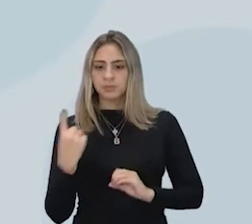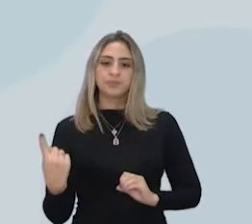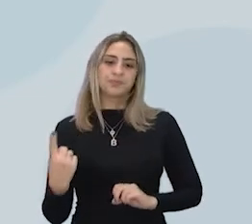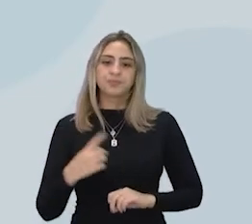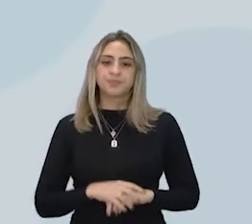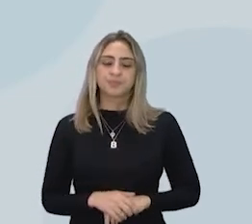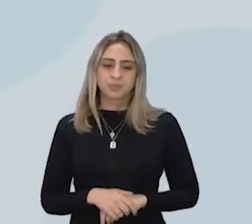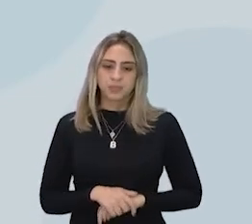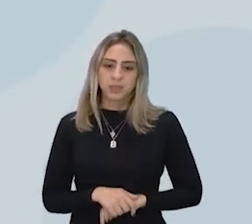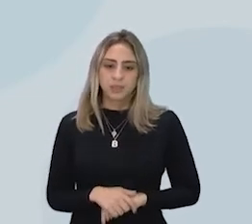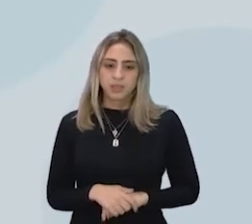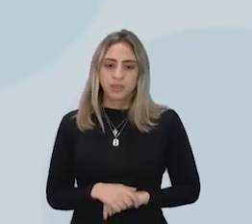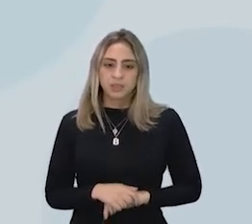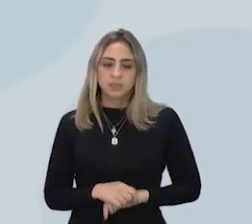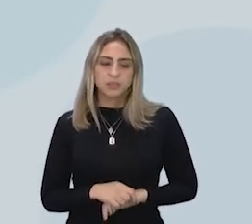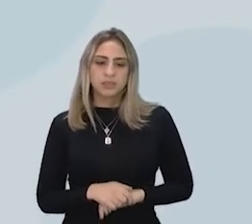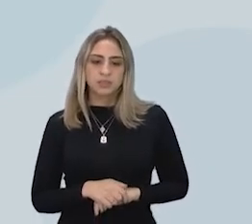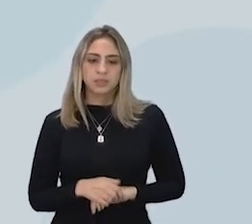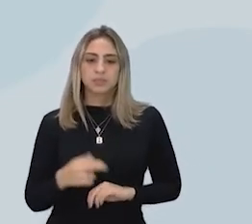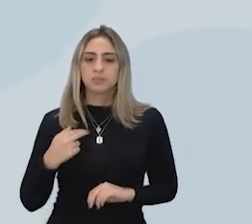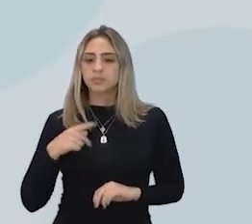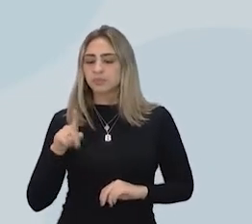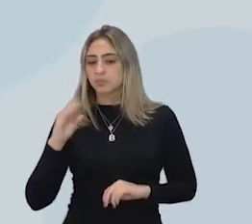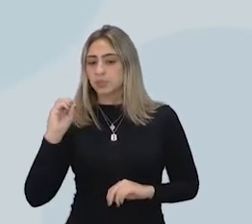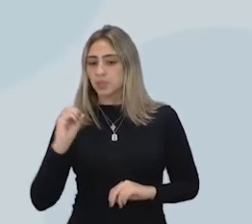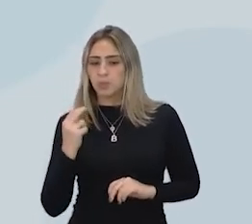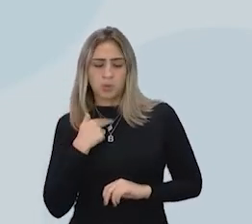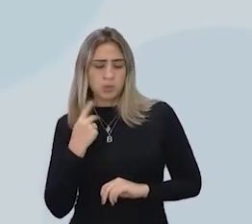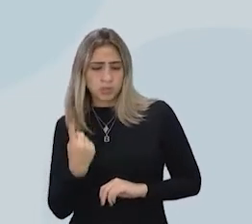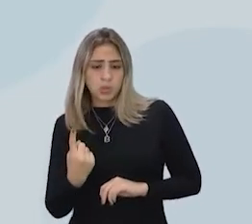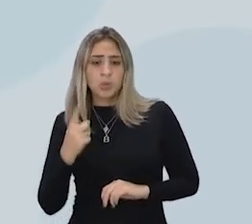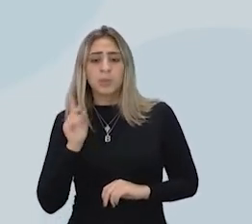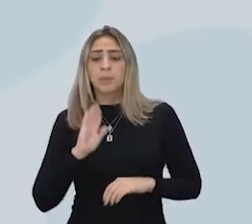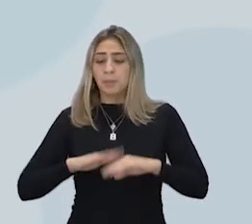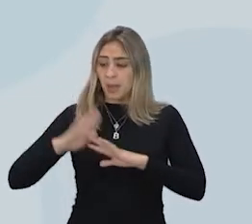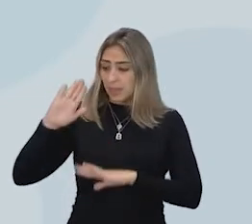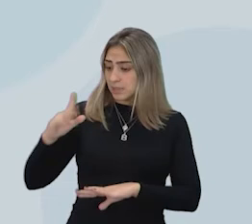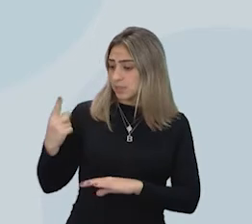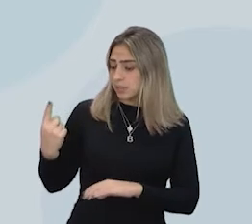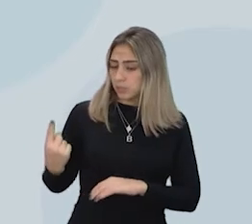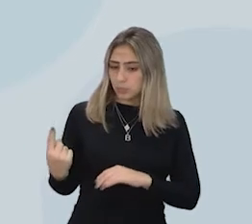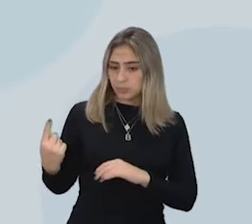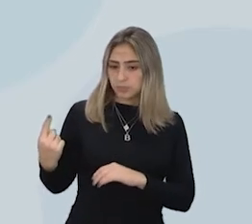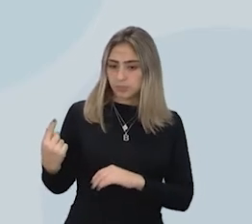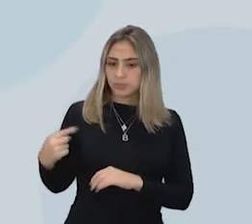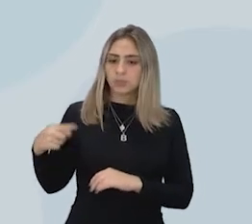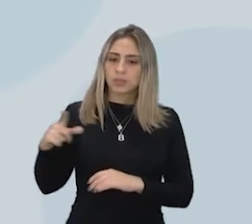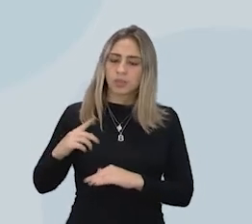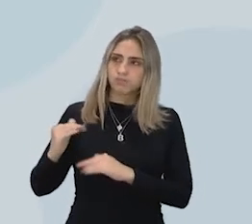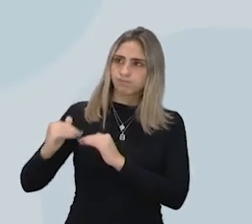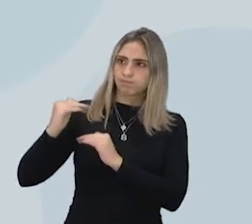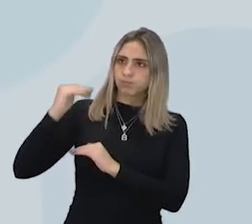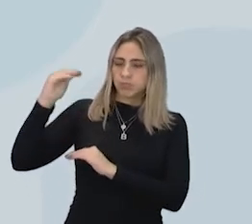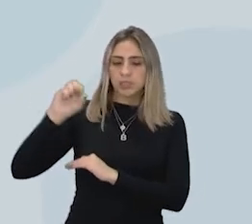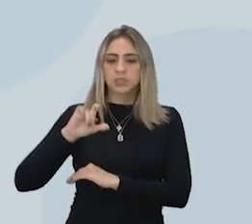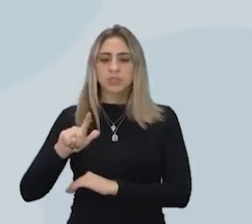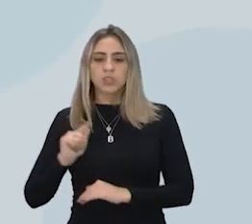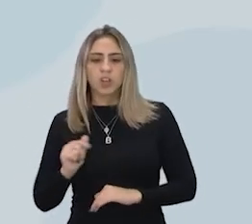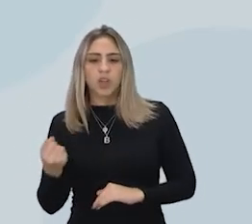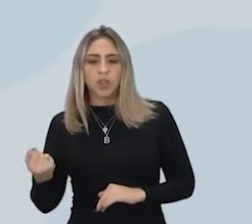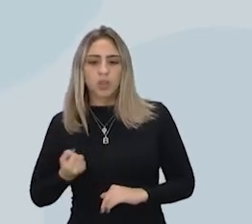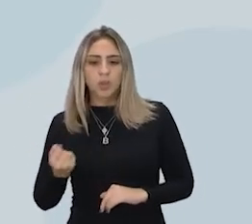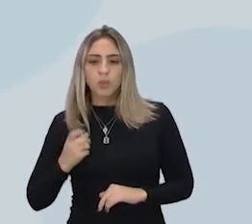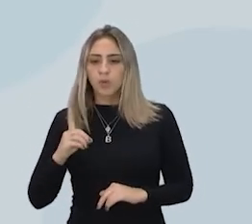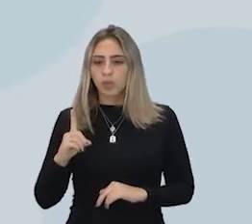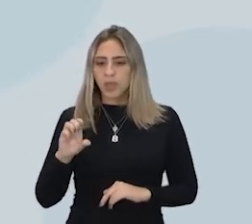Tá bom? Não pode ser 0, não pode ser 1. E se for maior que 1, a gente tem crescente. E se estiver um número